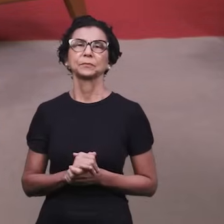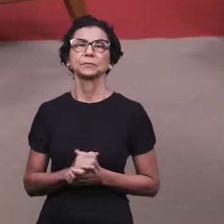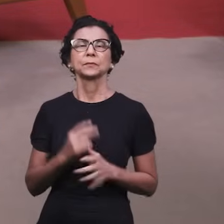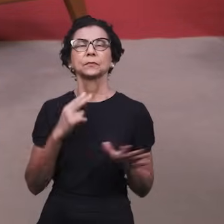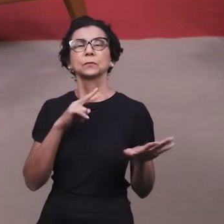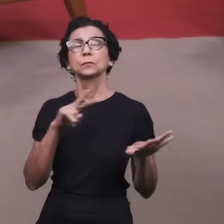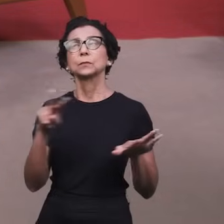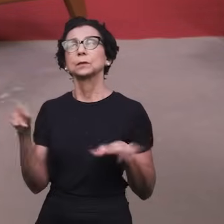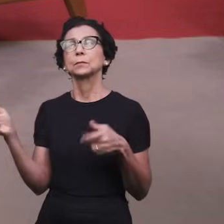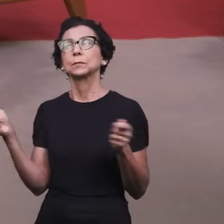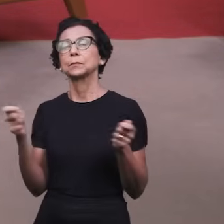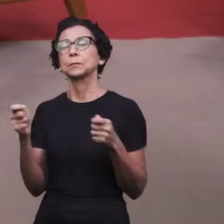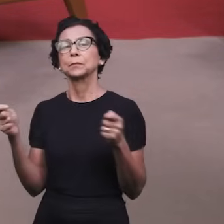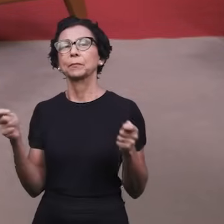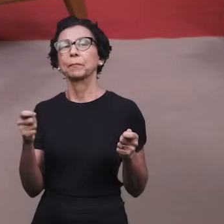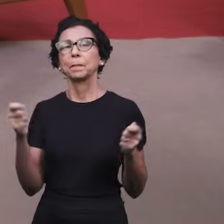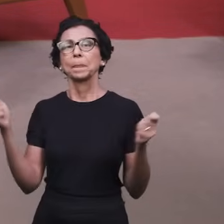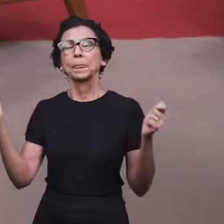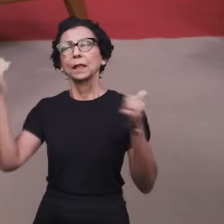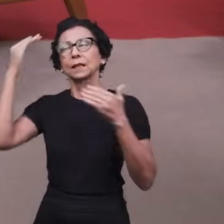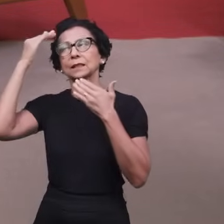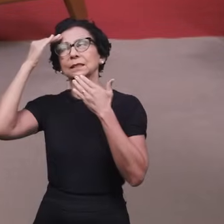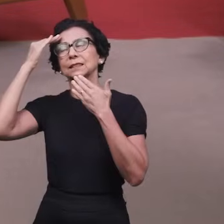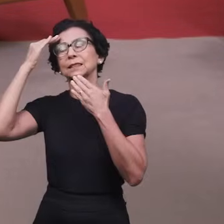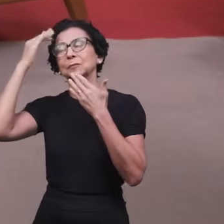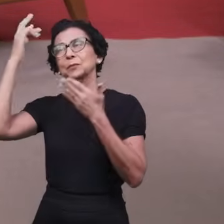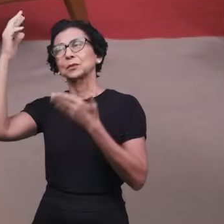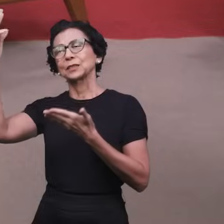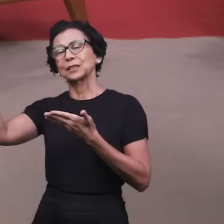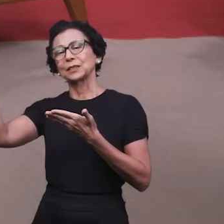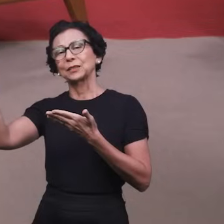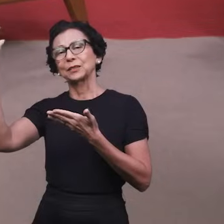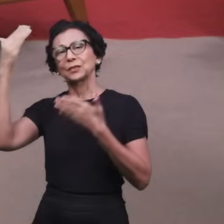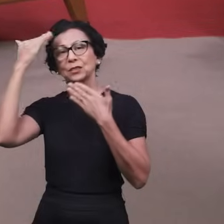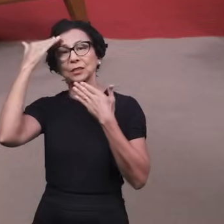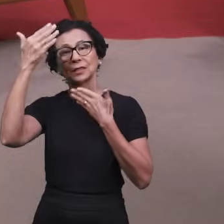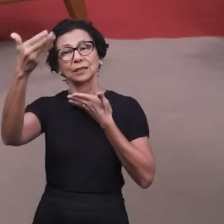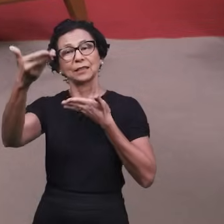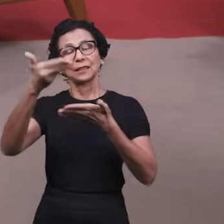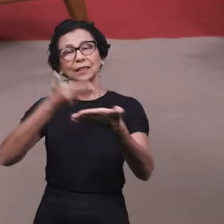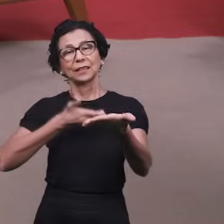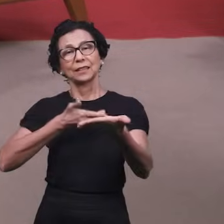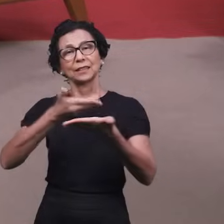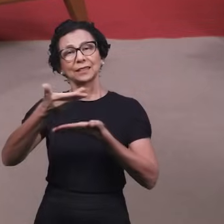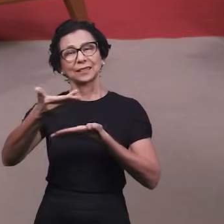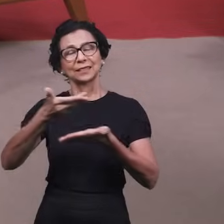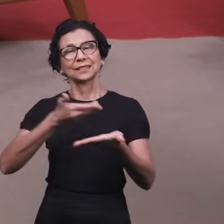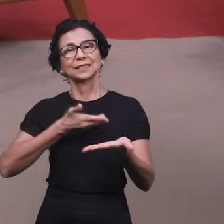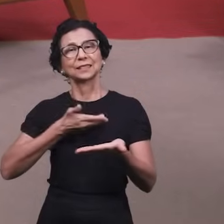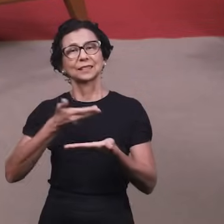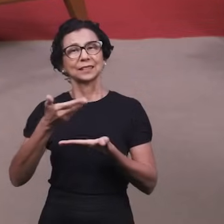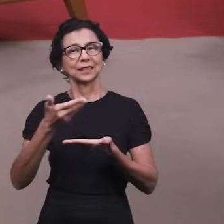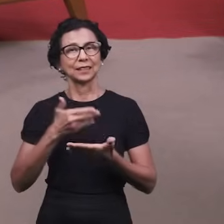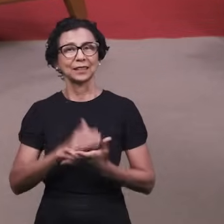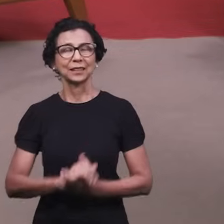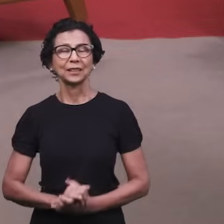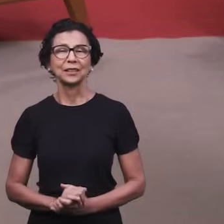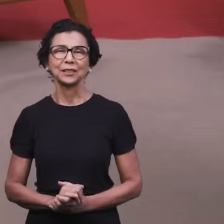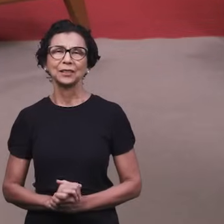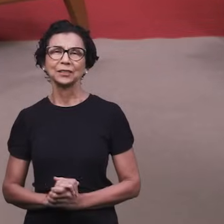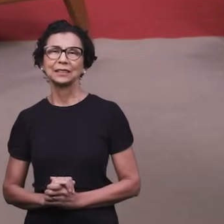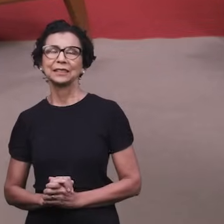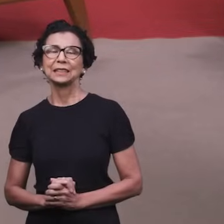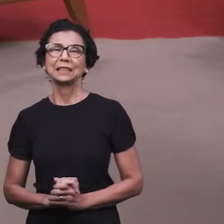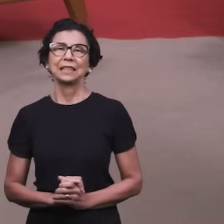foram enviadas respostas na semana passada, os irmãos que fizeram esse procedimento na semana passada, e que falam